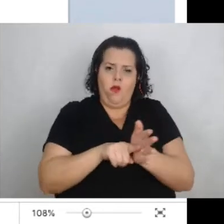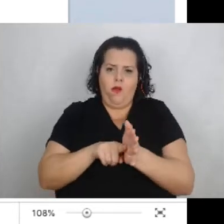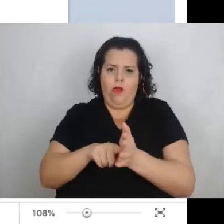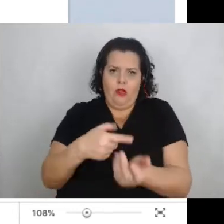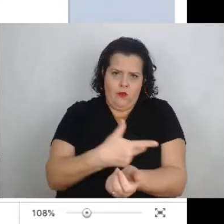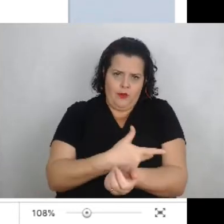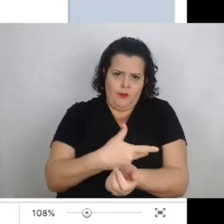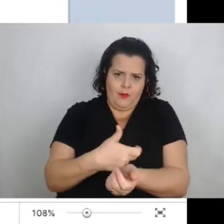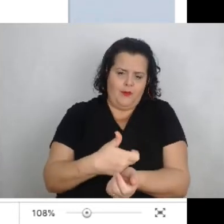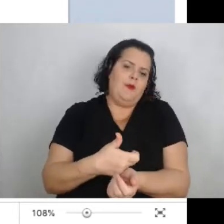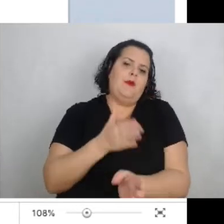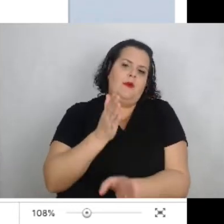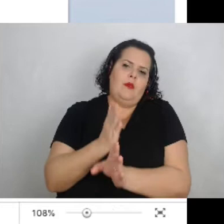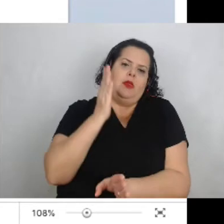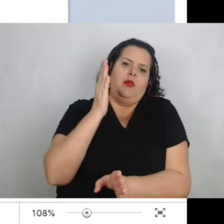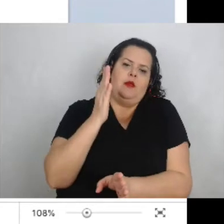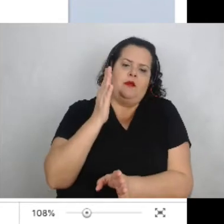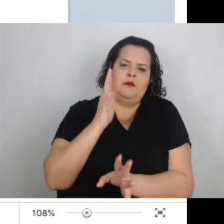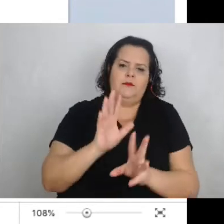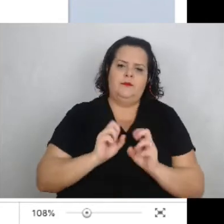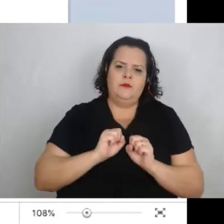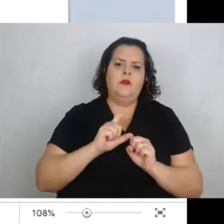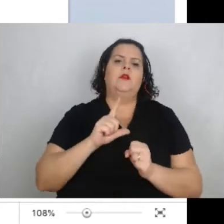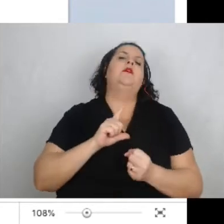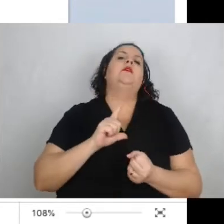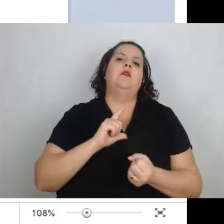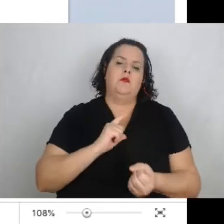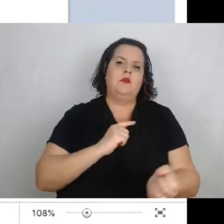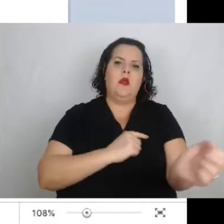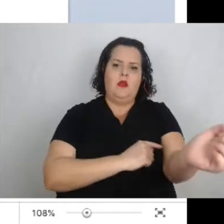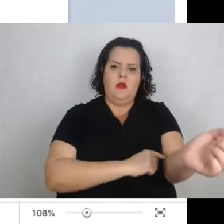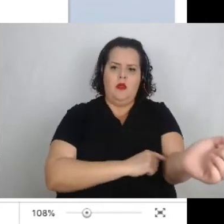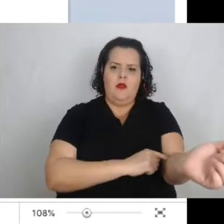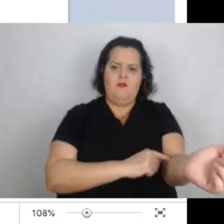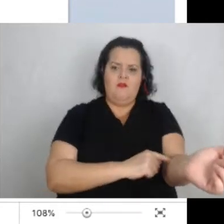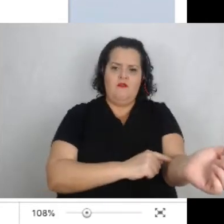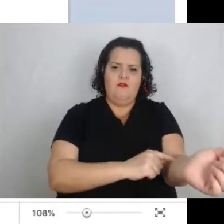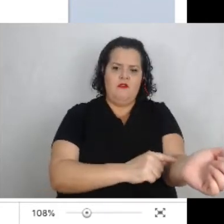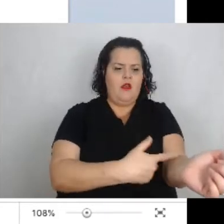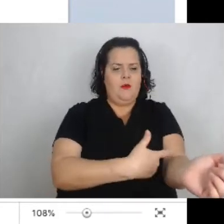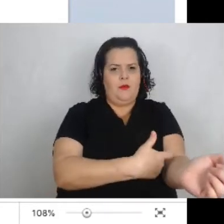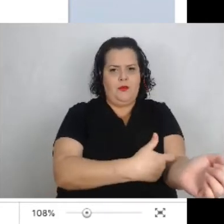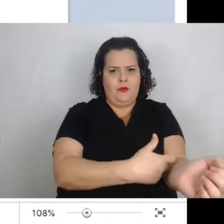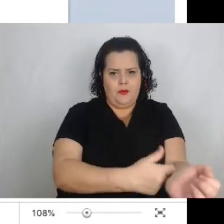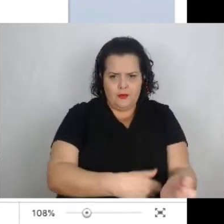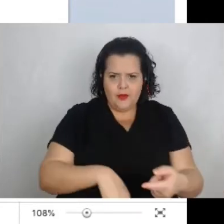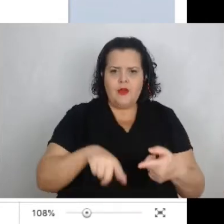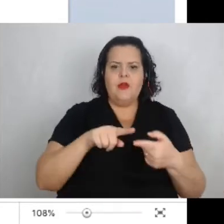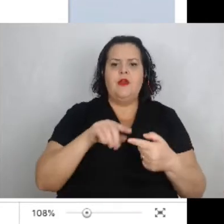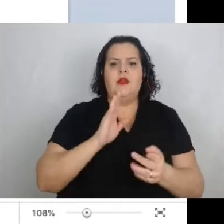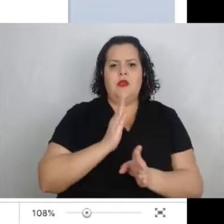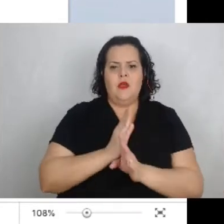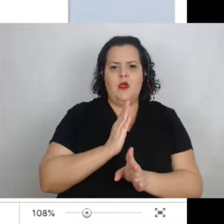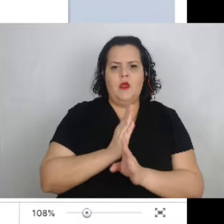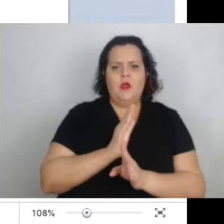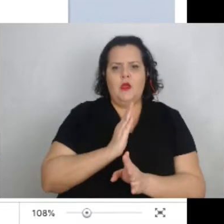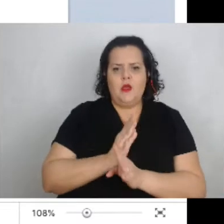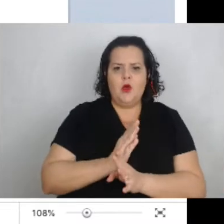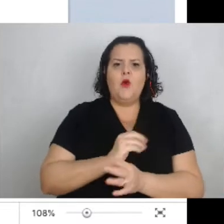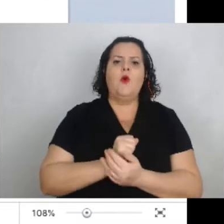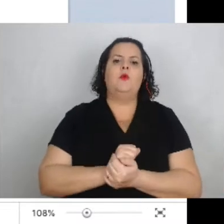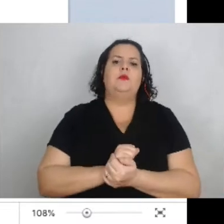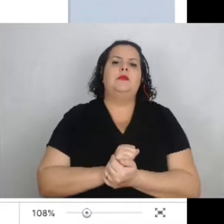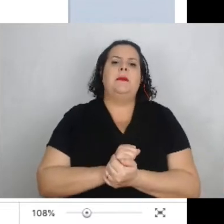testes feitos por punção venosa, né, que detectam IgM e IgG, ou IgA